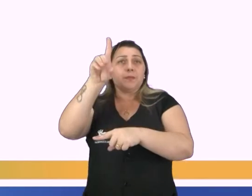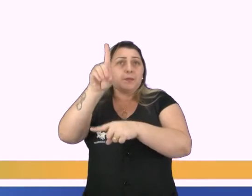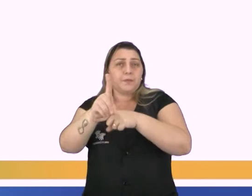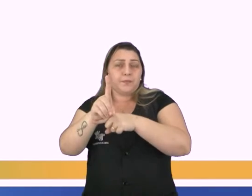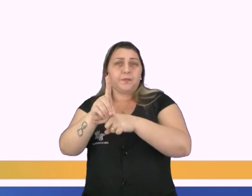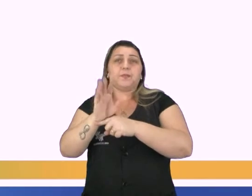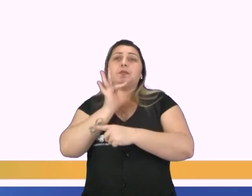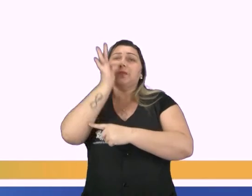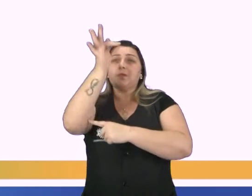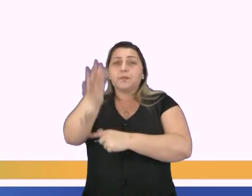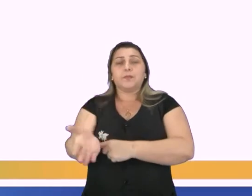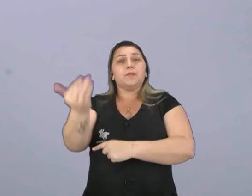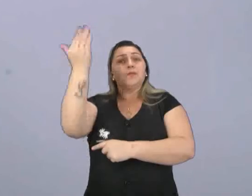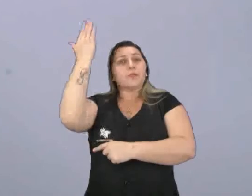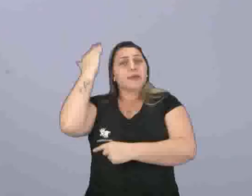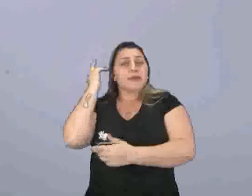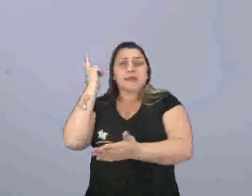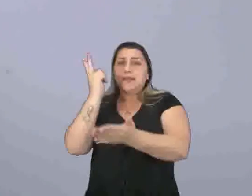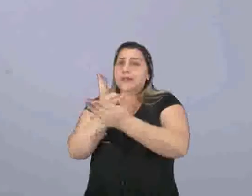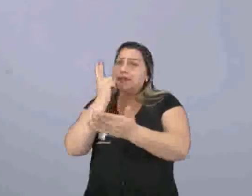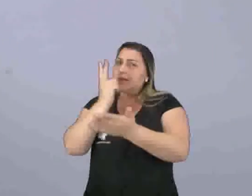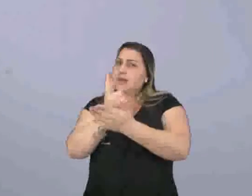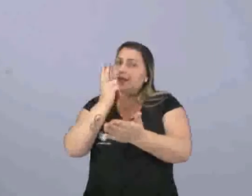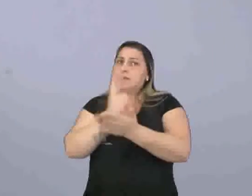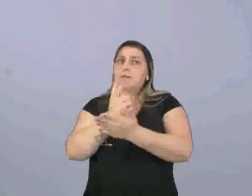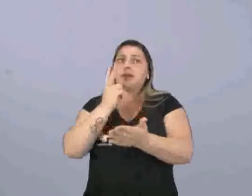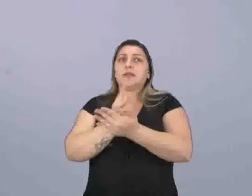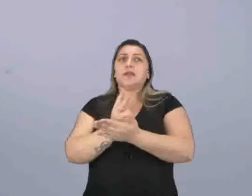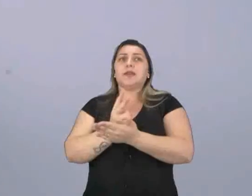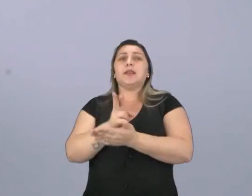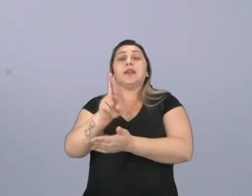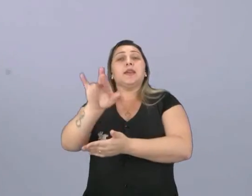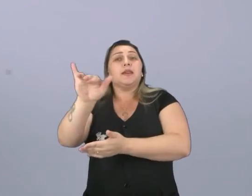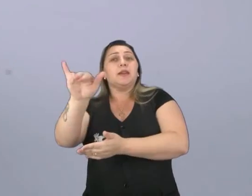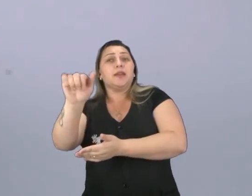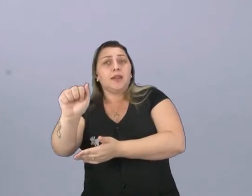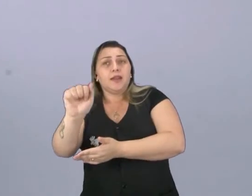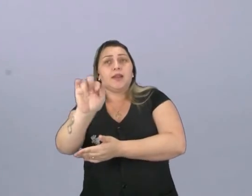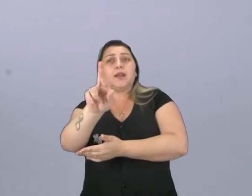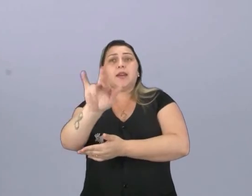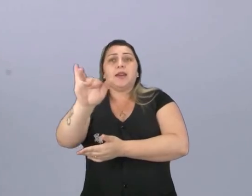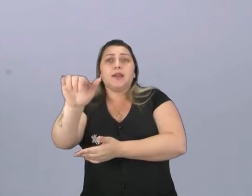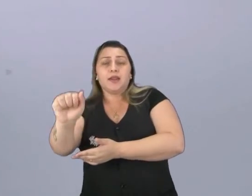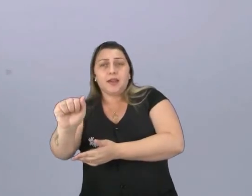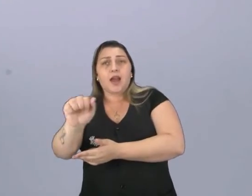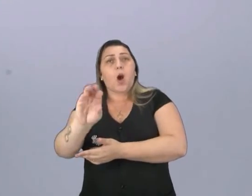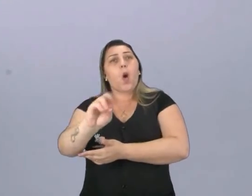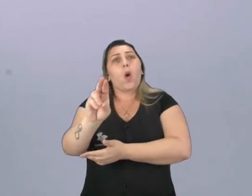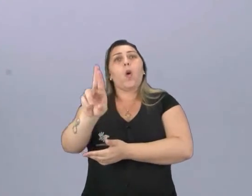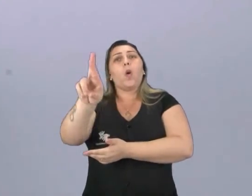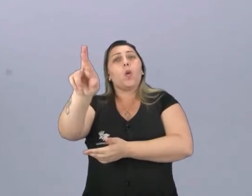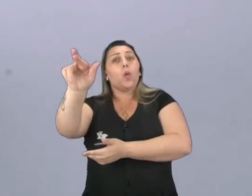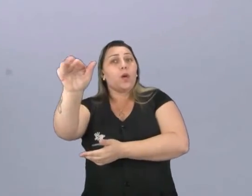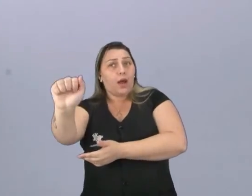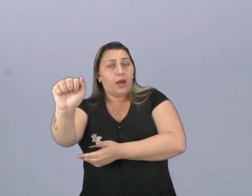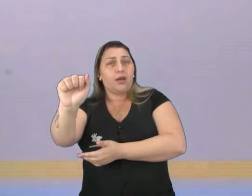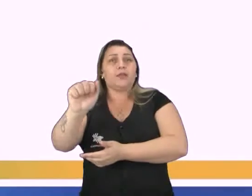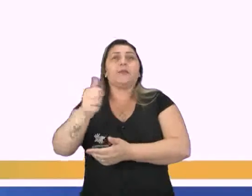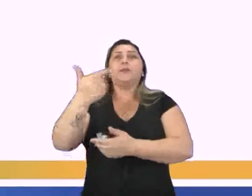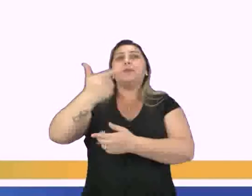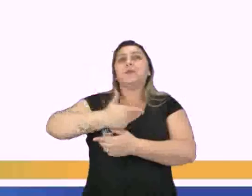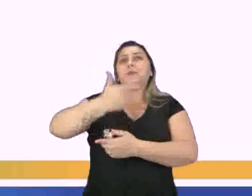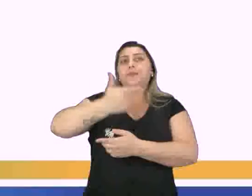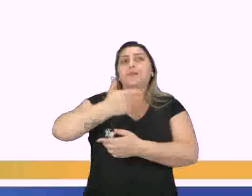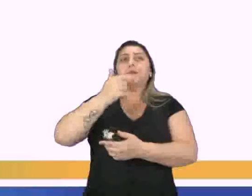D. O futuro do pretérito sempre tem a desinência -ri. Gostaria, faria, buscaria. Vamos à questão número